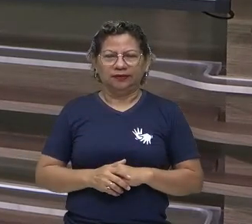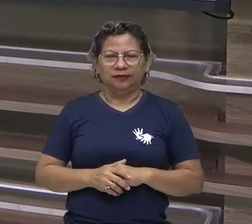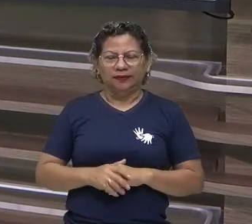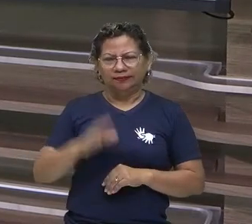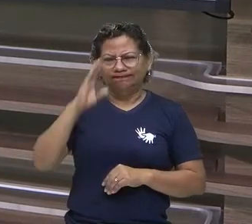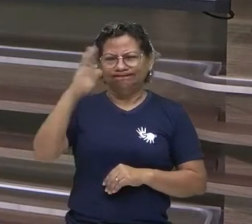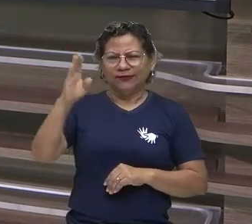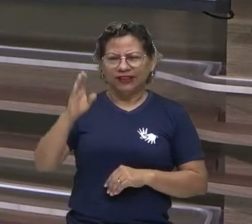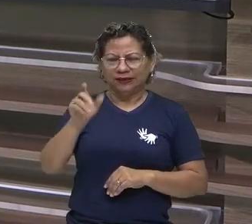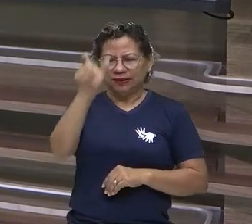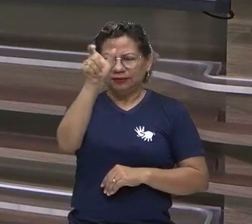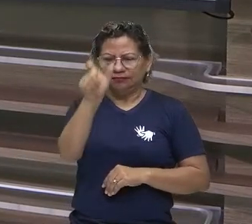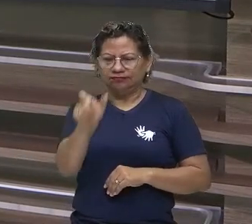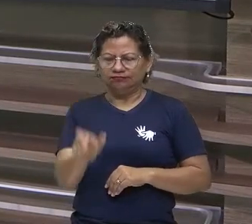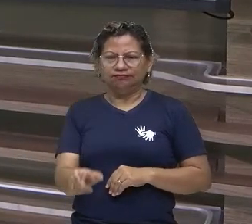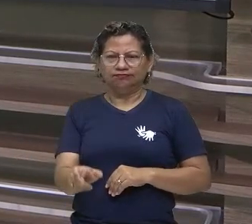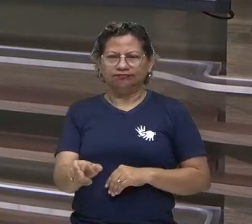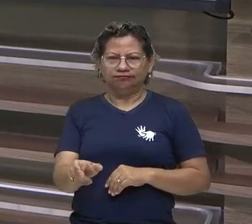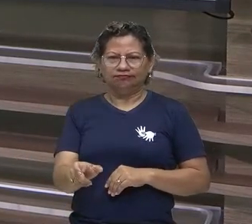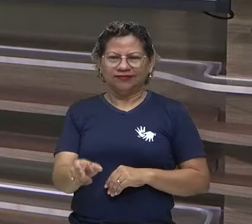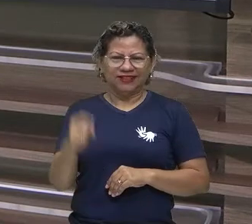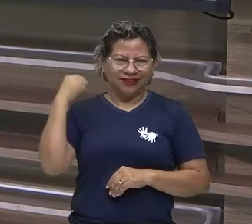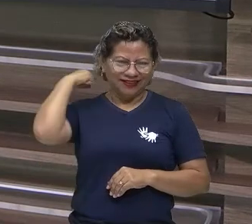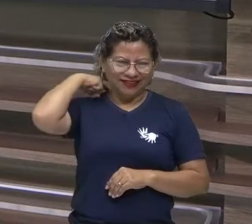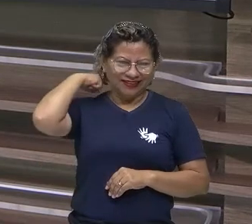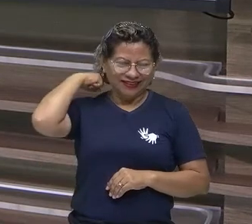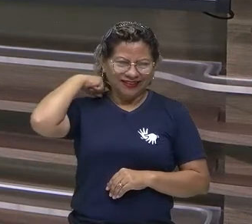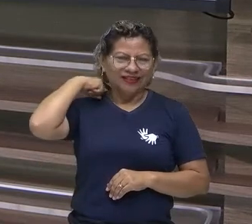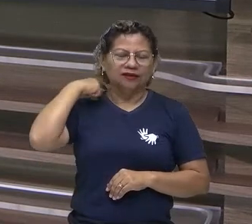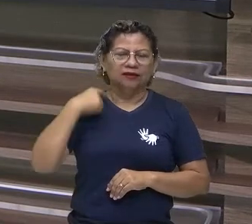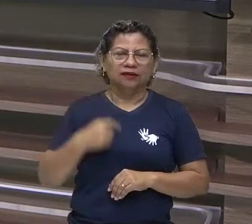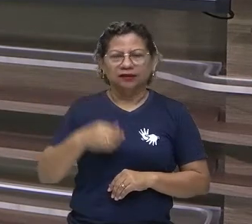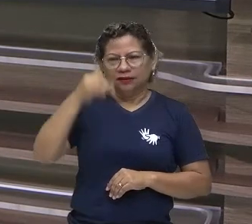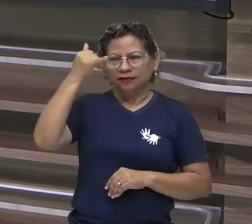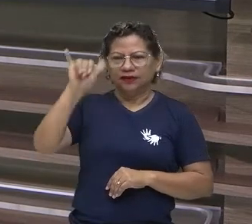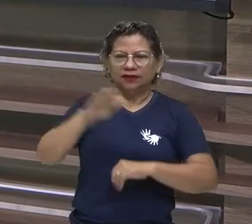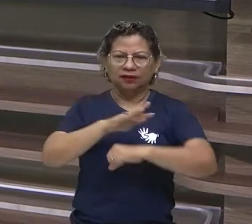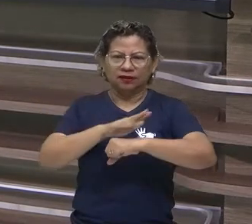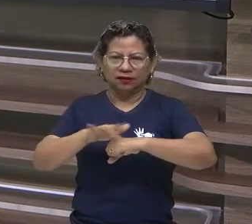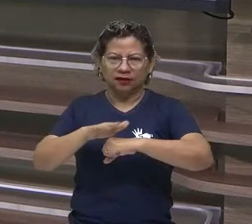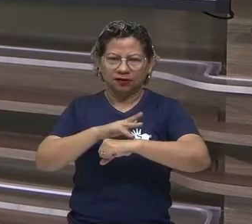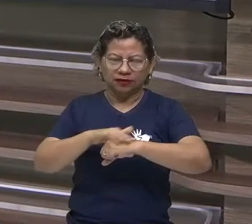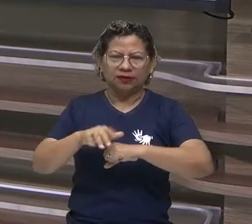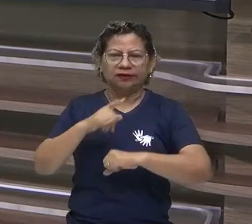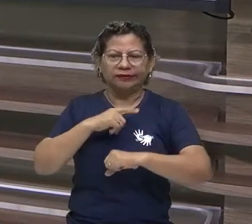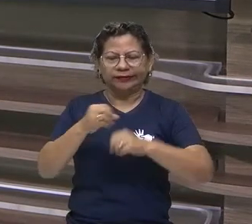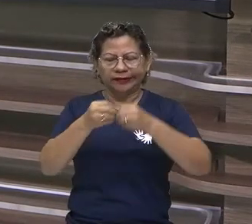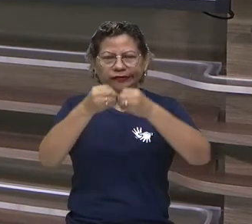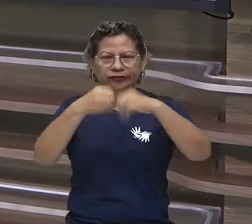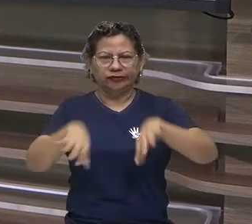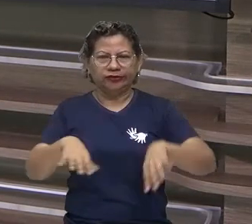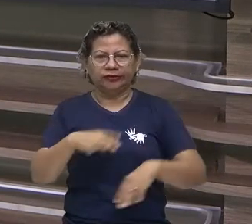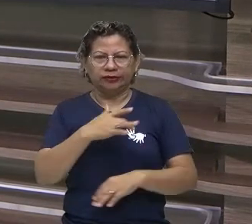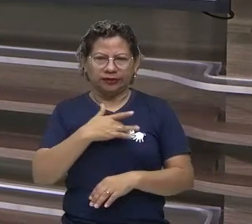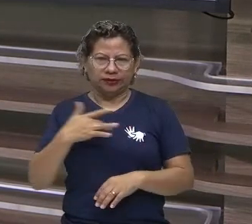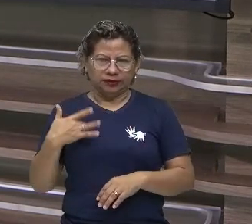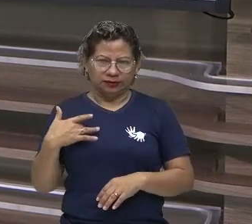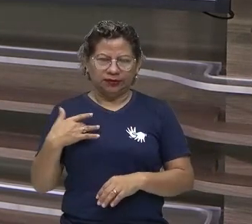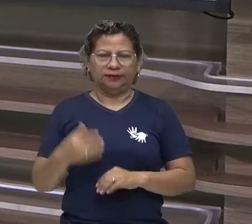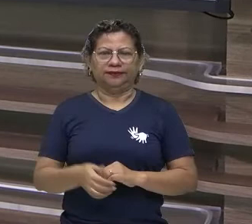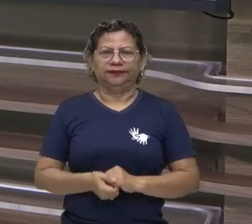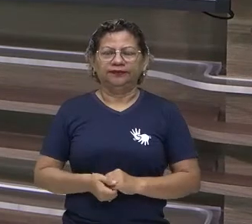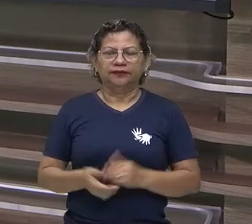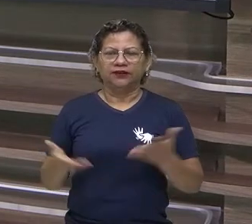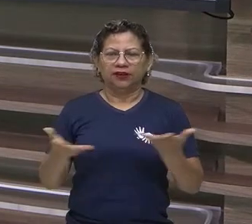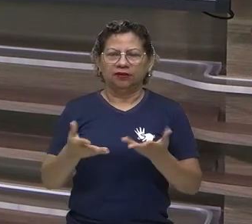postura Nossa coluna vertebral né Vitale doenças o algo que prejudique a nossa saúde tá bom E